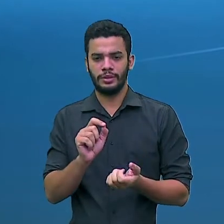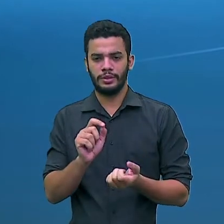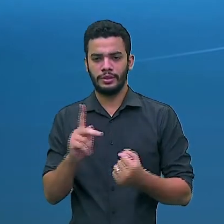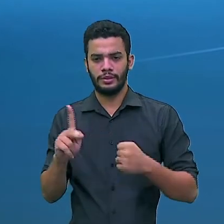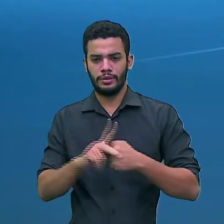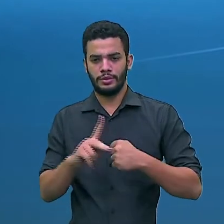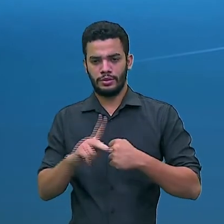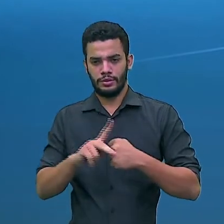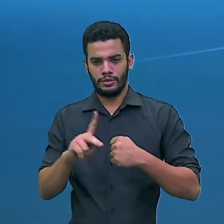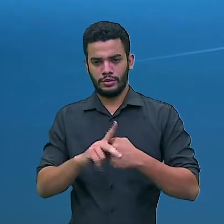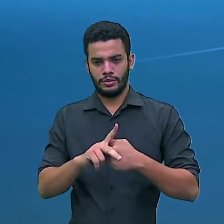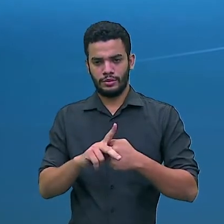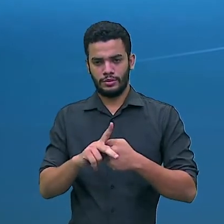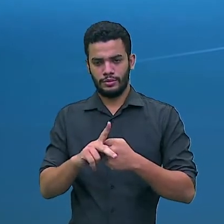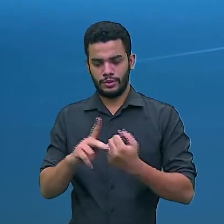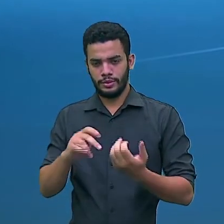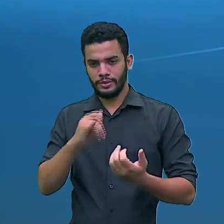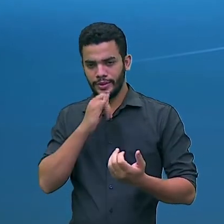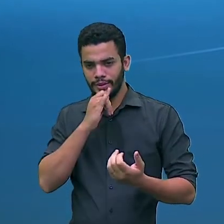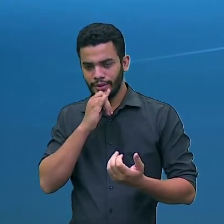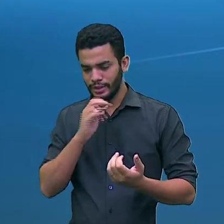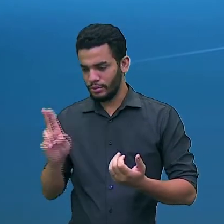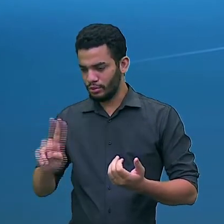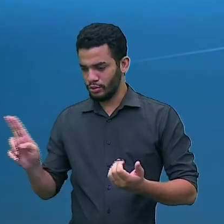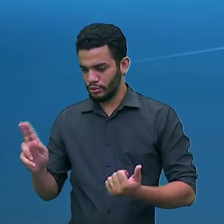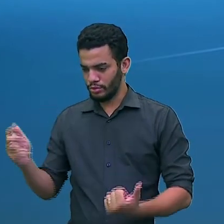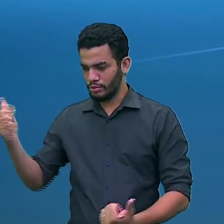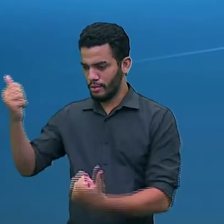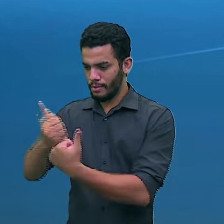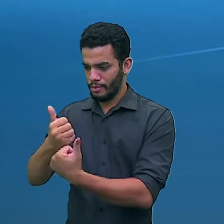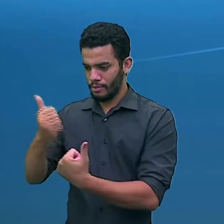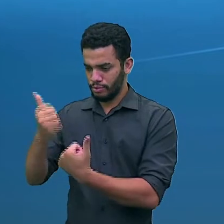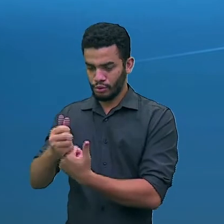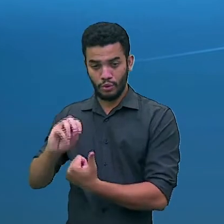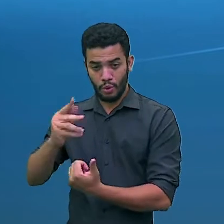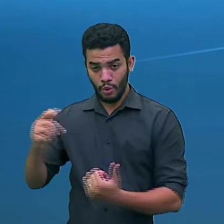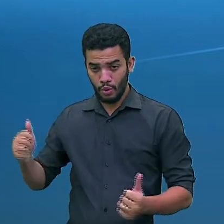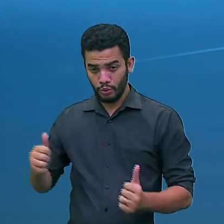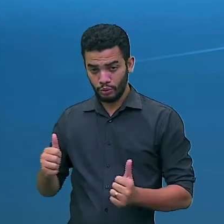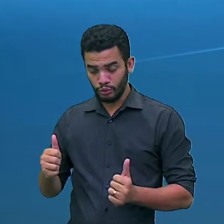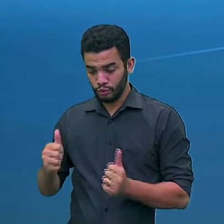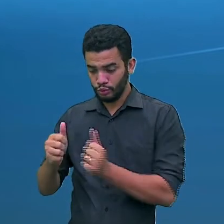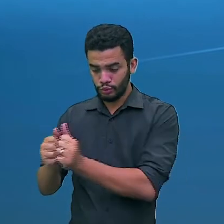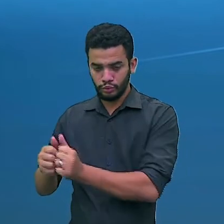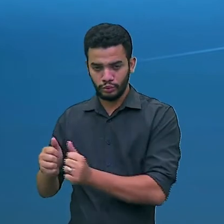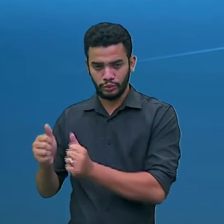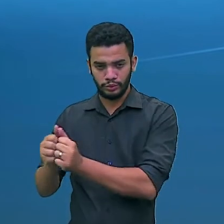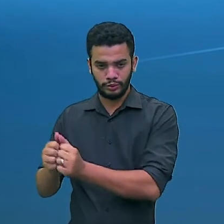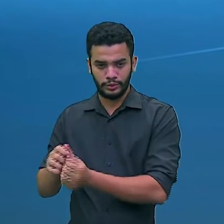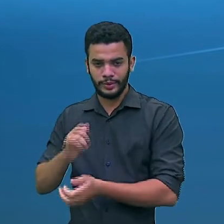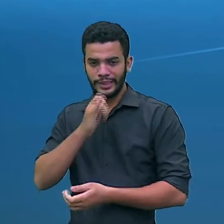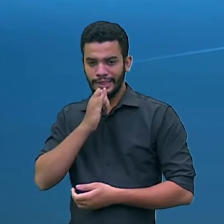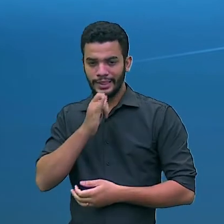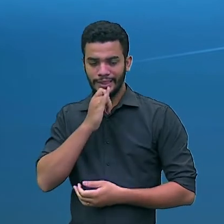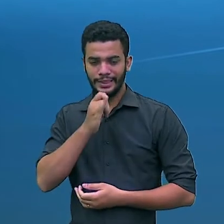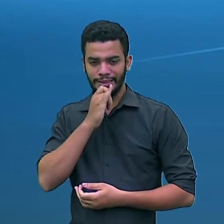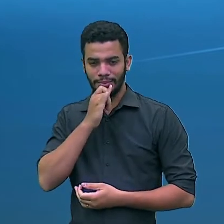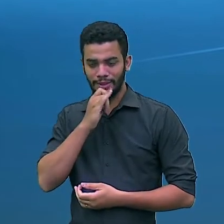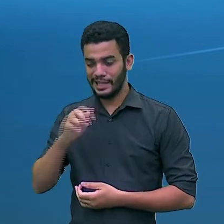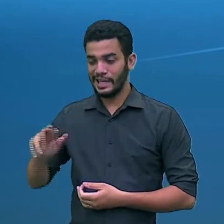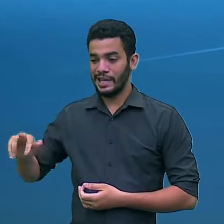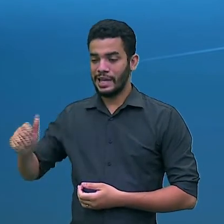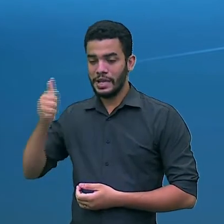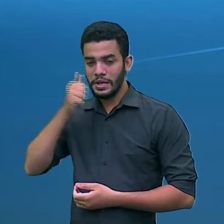ou acompanha o nome. Minha irmã é esta. Percebam aqui que o esta é o